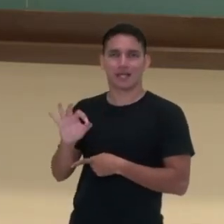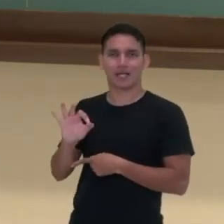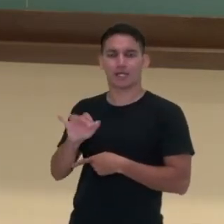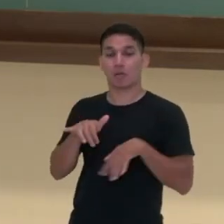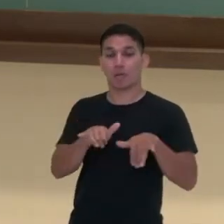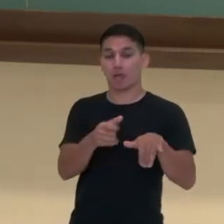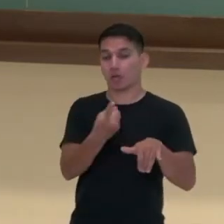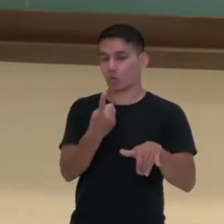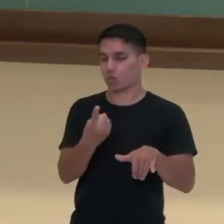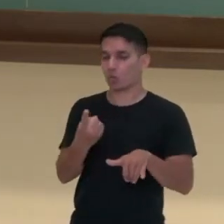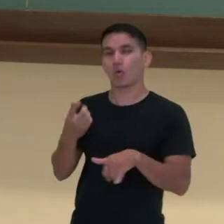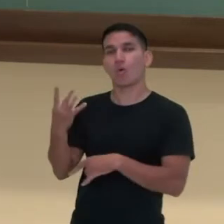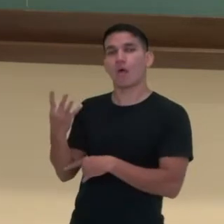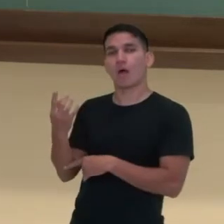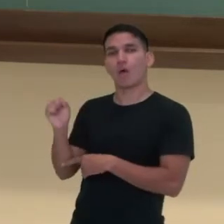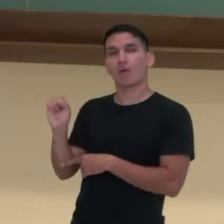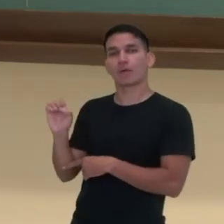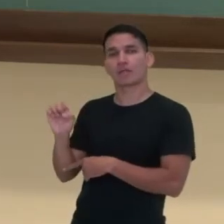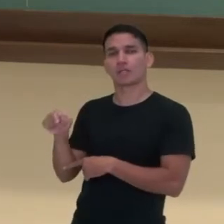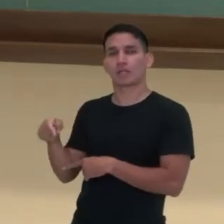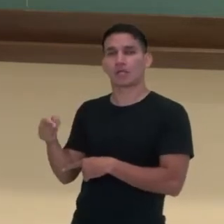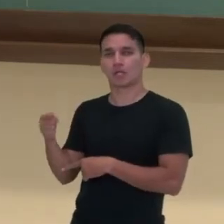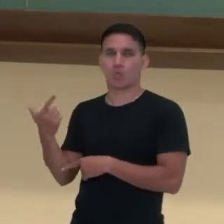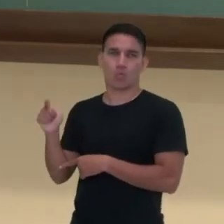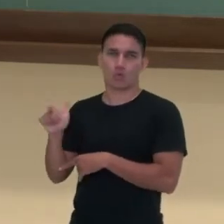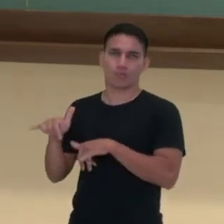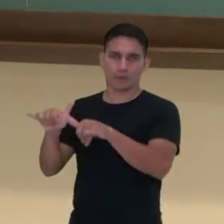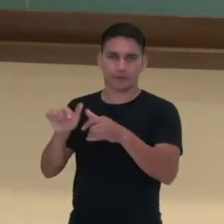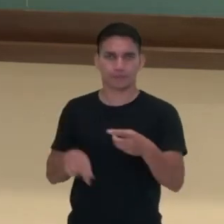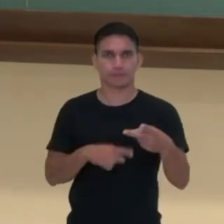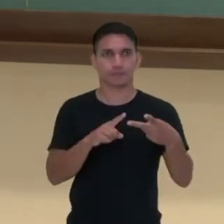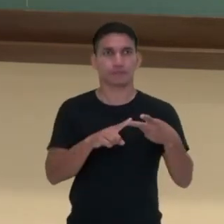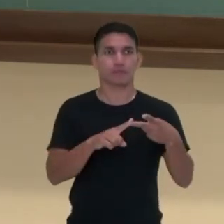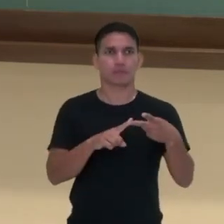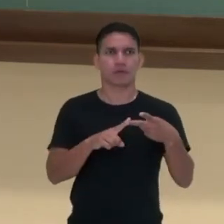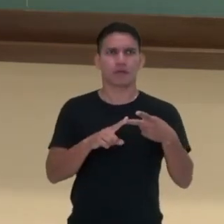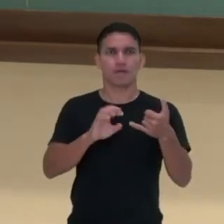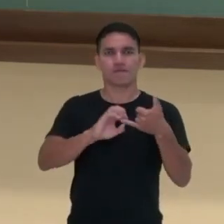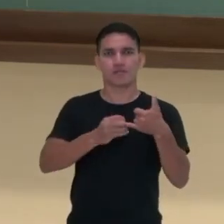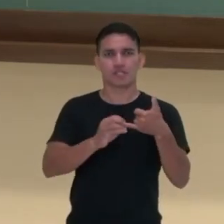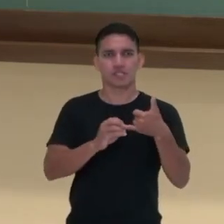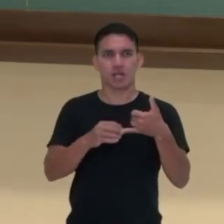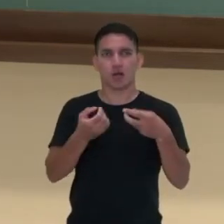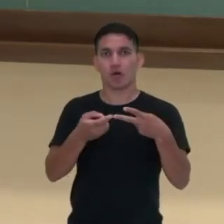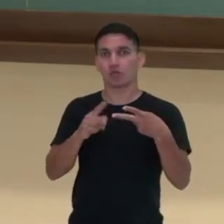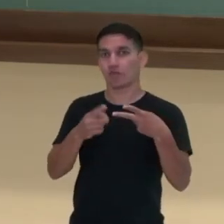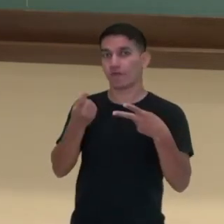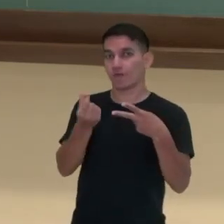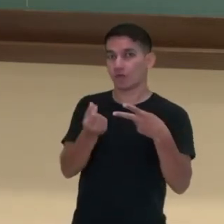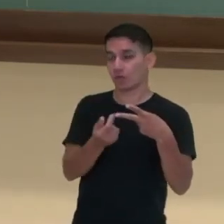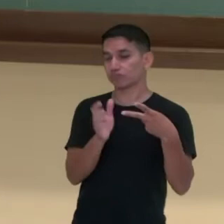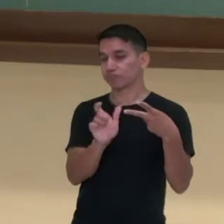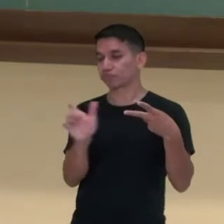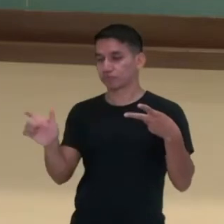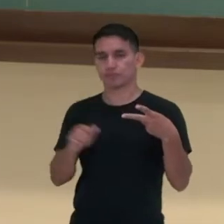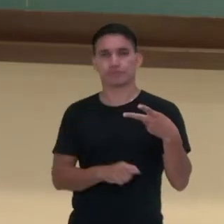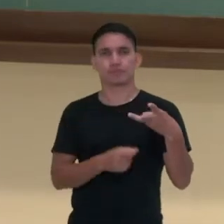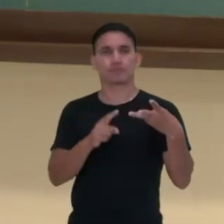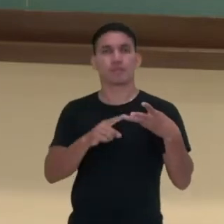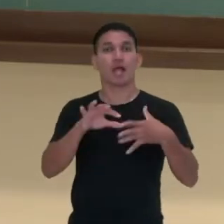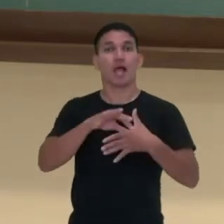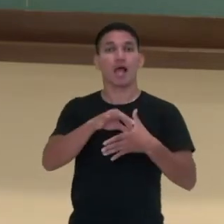no mercado 2. Feijão, 6,30 o valor no mercado 1, 8,50 no mercado 2.